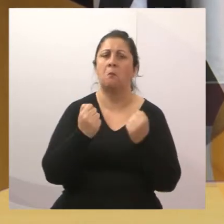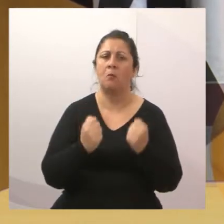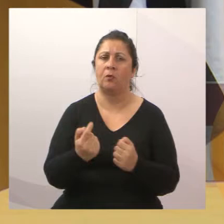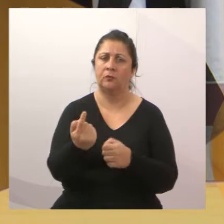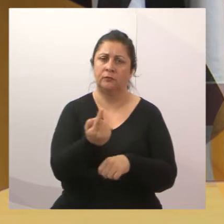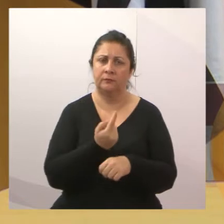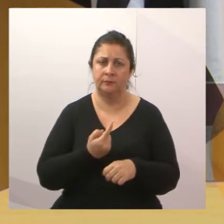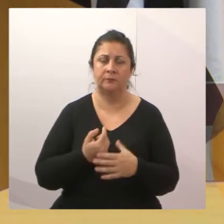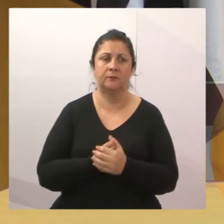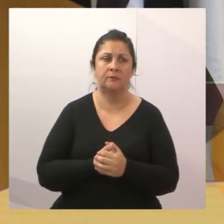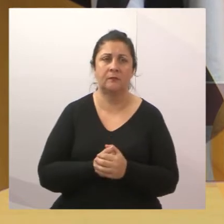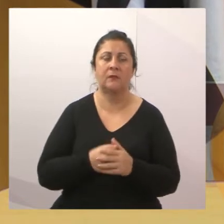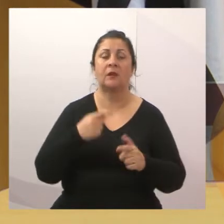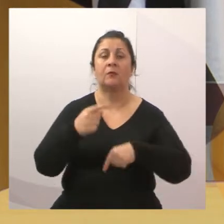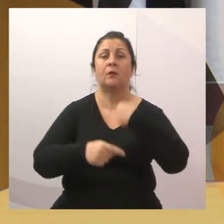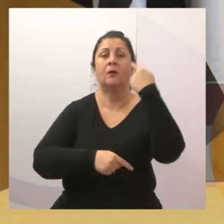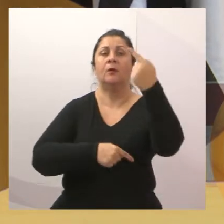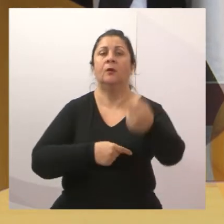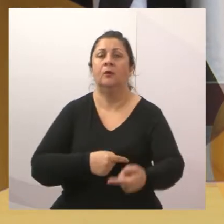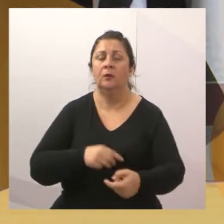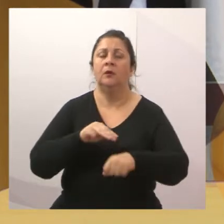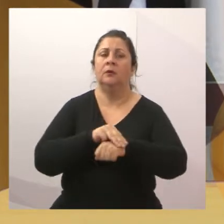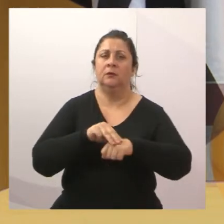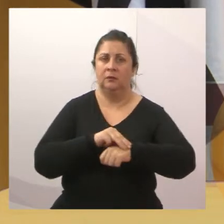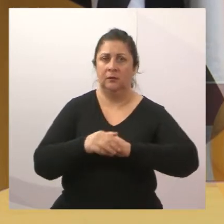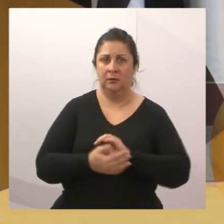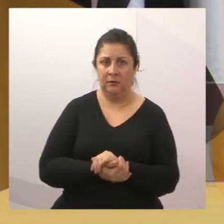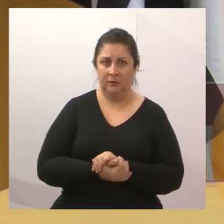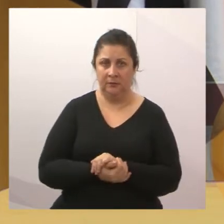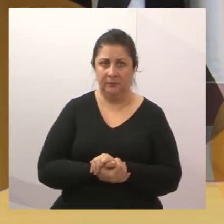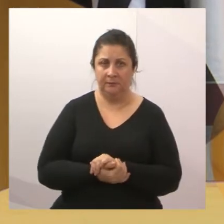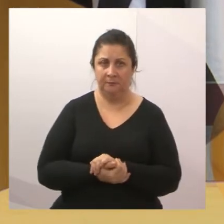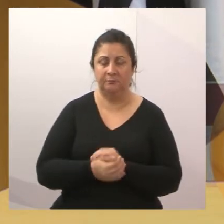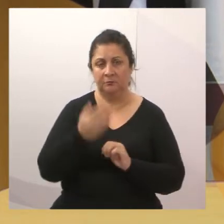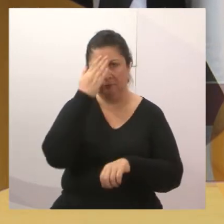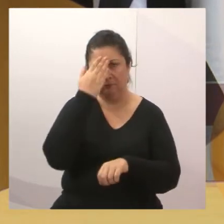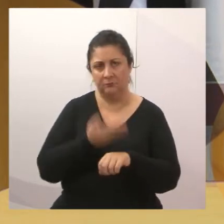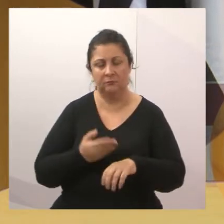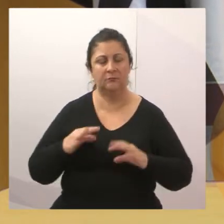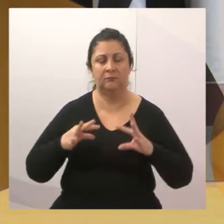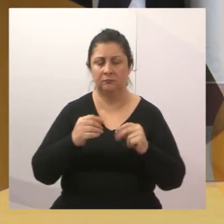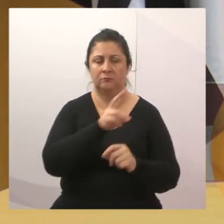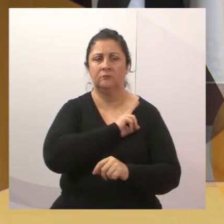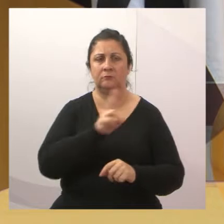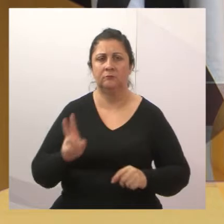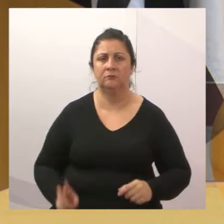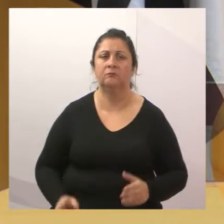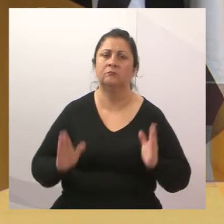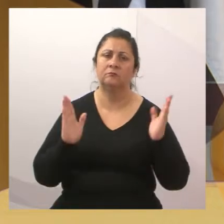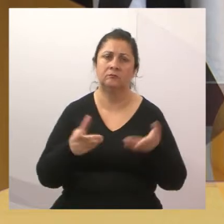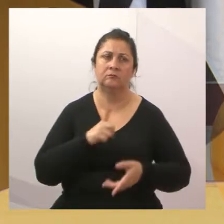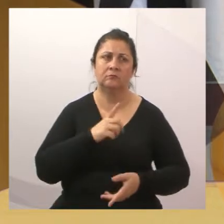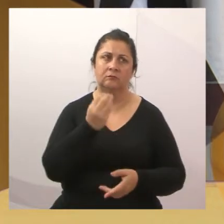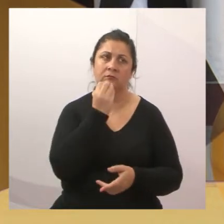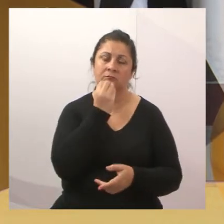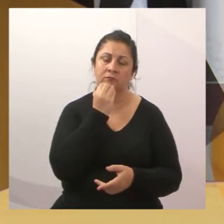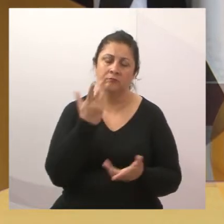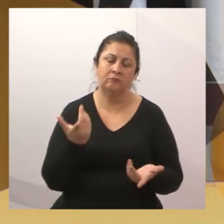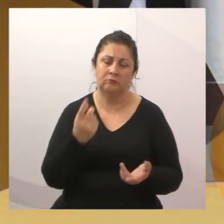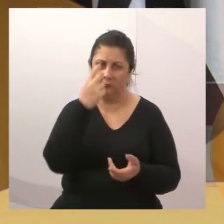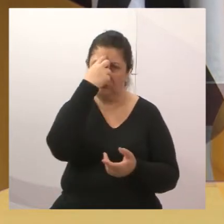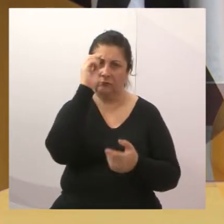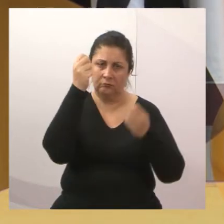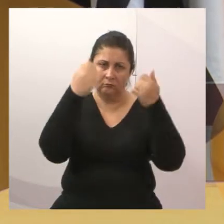vocês. Temos ainda uma outra discussão na semana seguinte, mas creio que todos os vereadores já tiveram uma oportunidade de tirar as